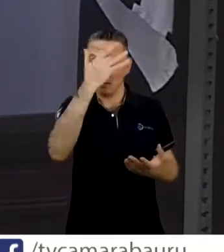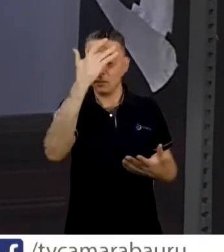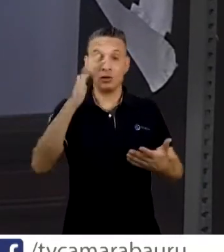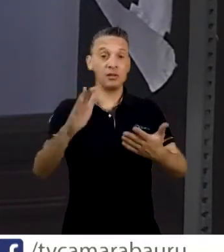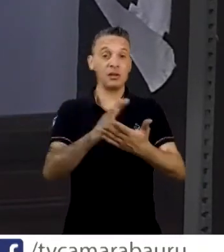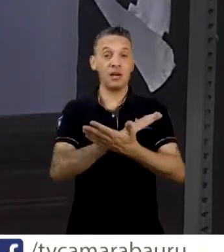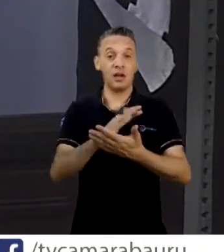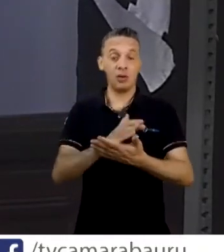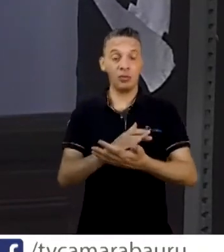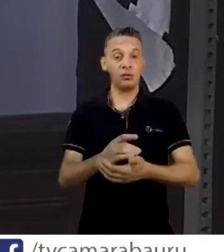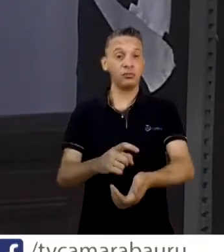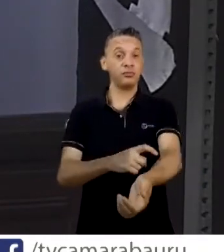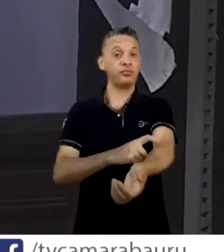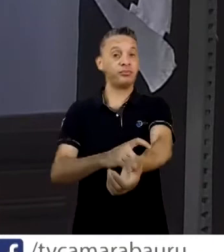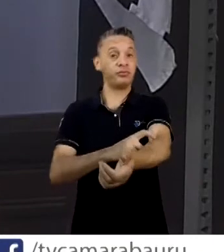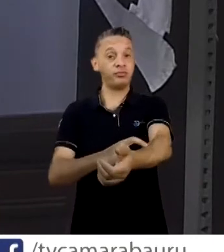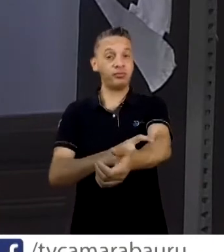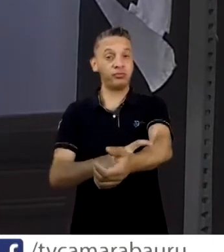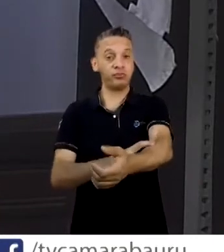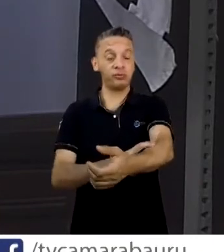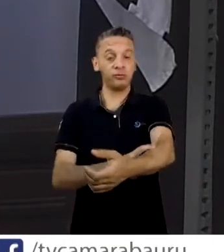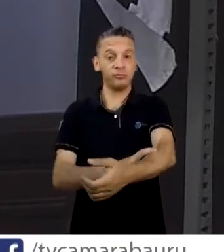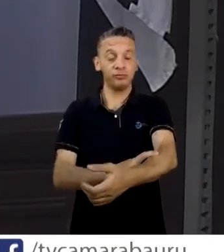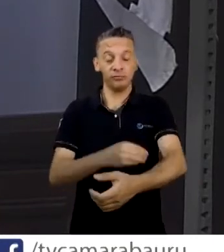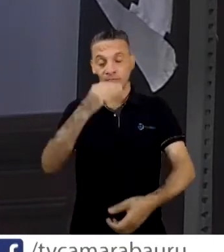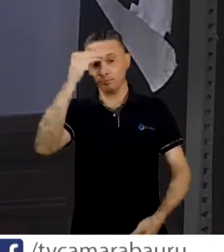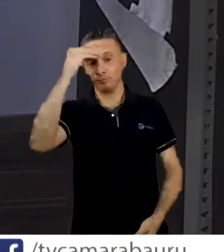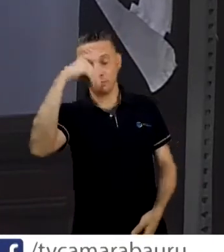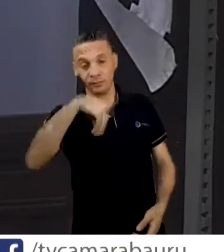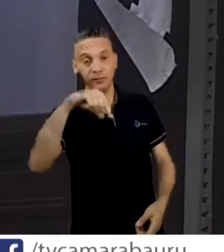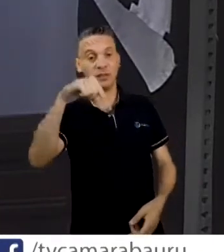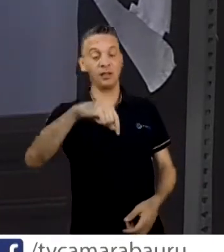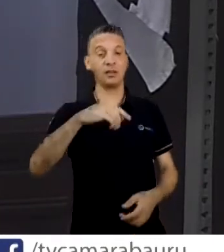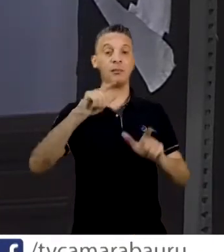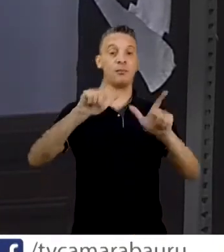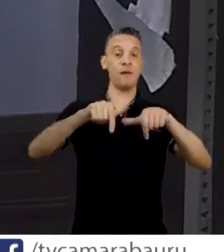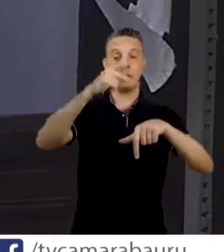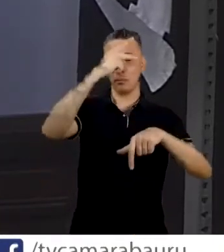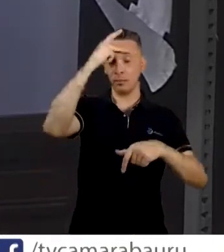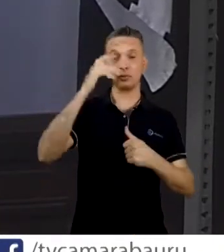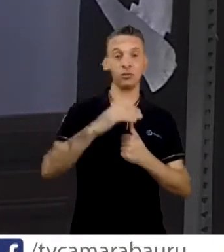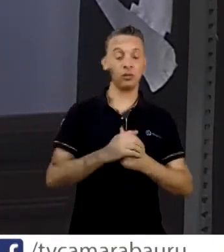nossos bauruenses que usam o transporte público da cidade. Por que não?